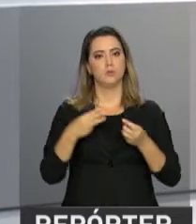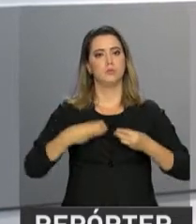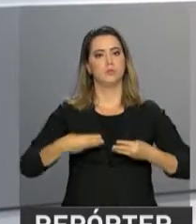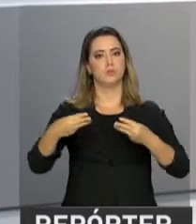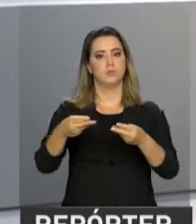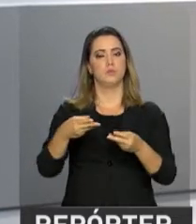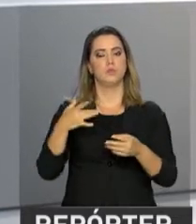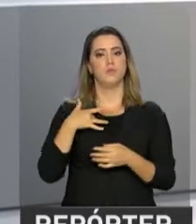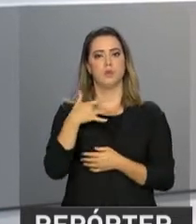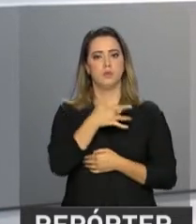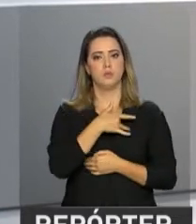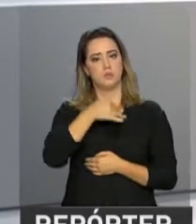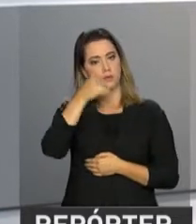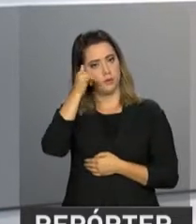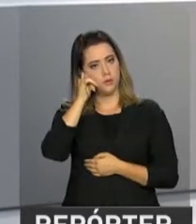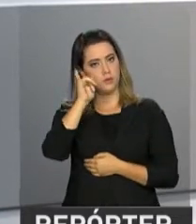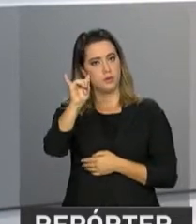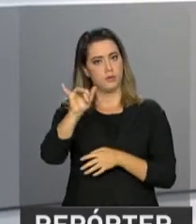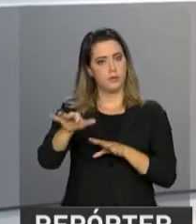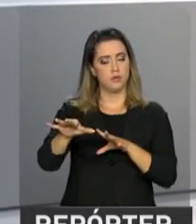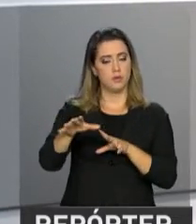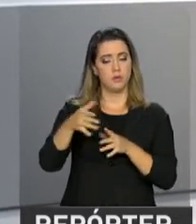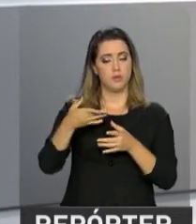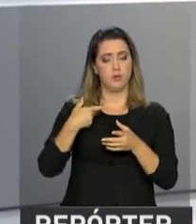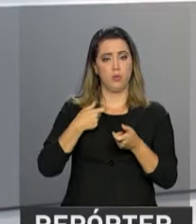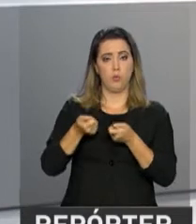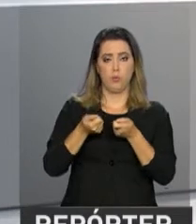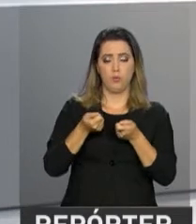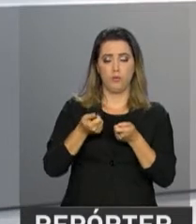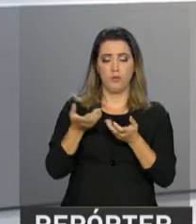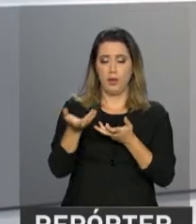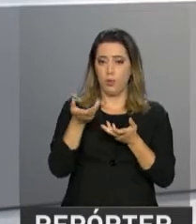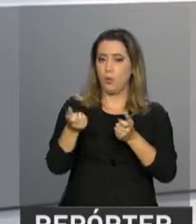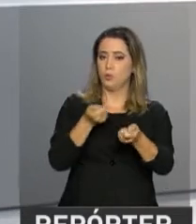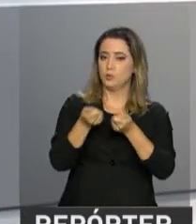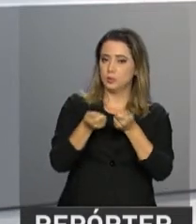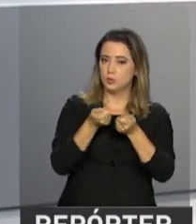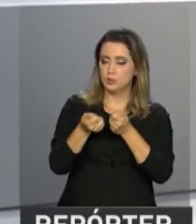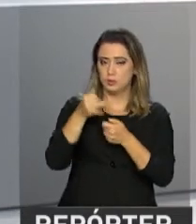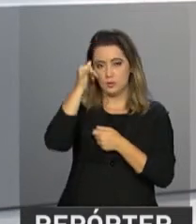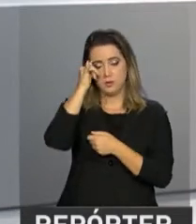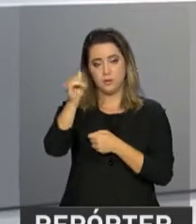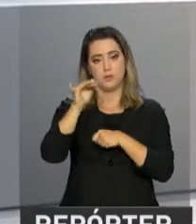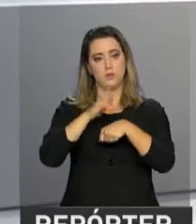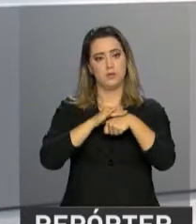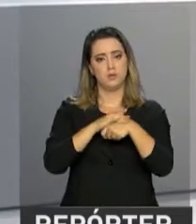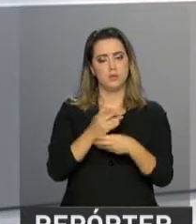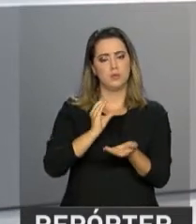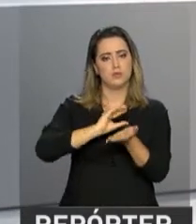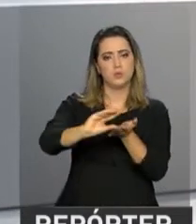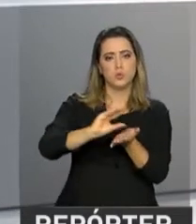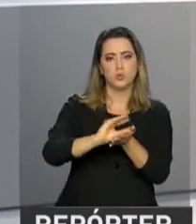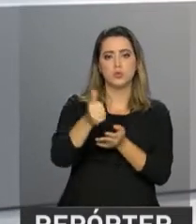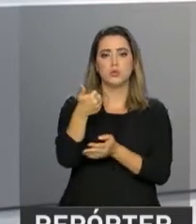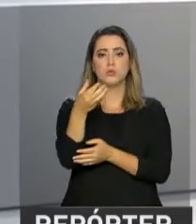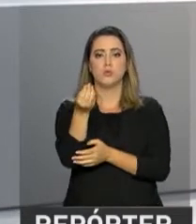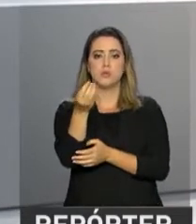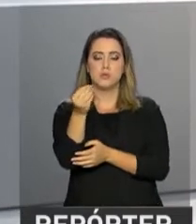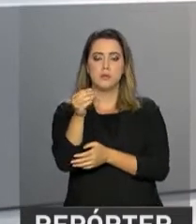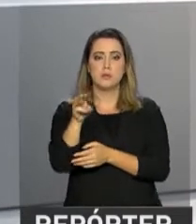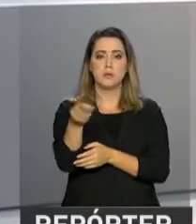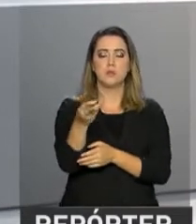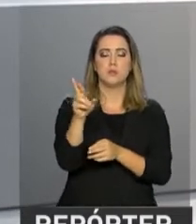e o combate à doença. Serão repassados R$ 200 milhões para 100 municípios que concentram a maior parte